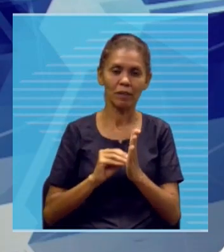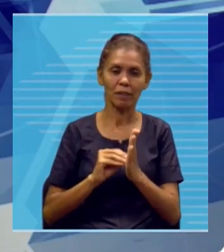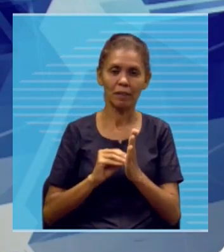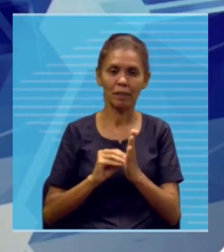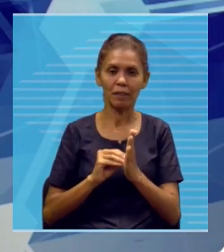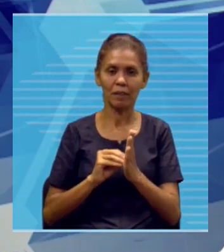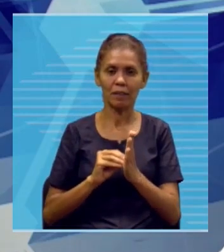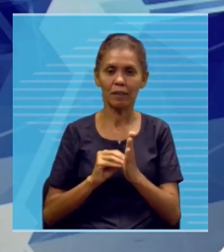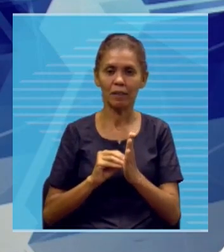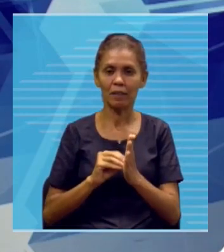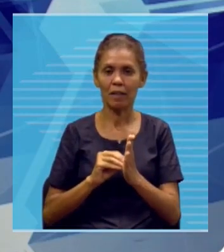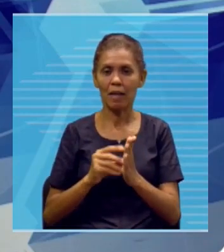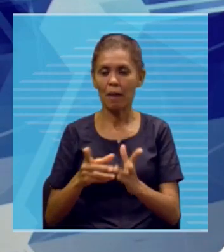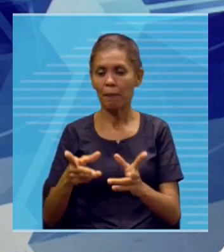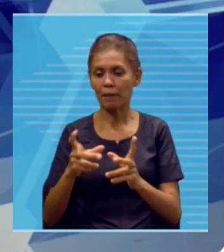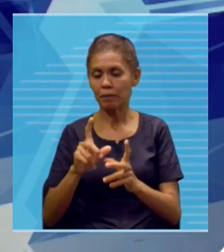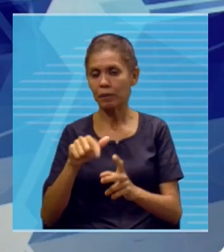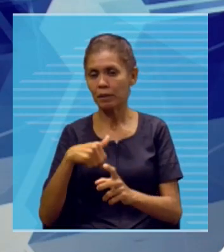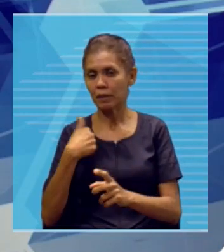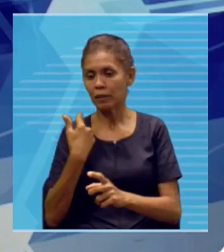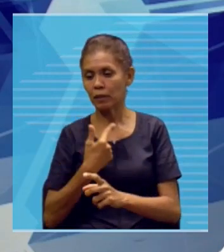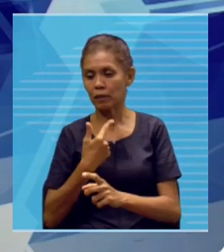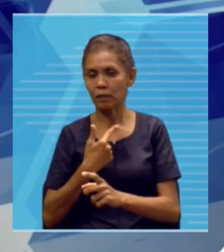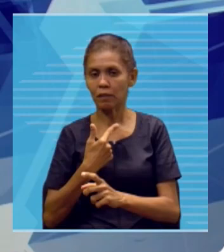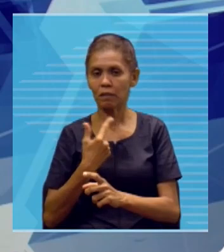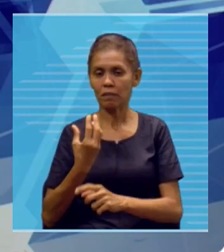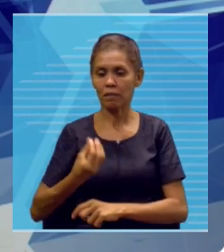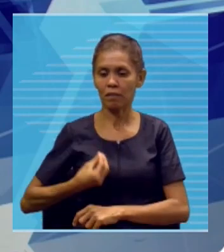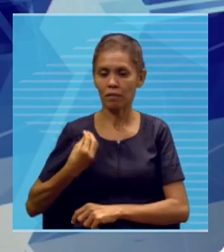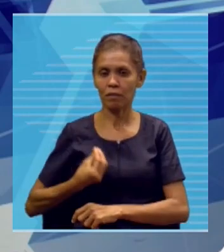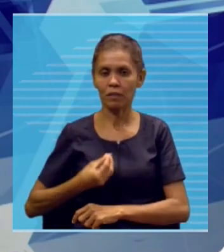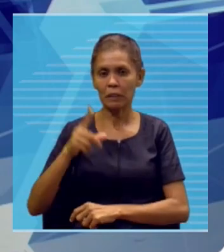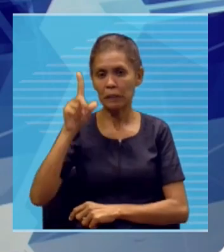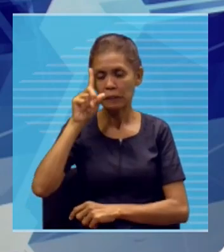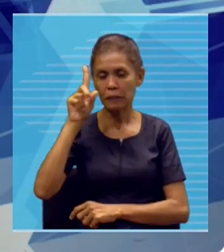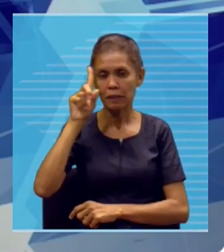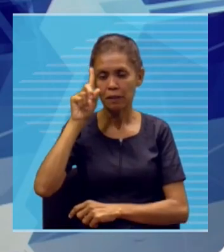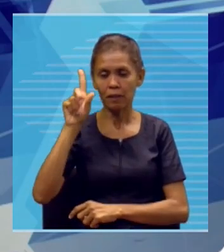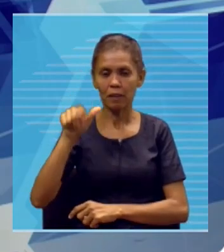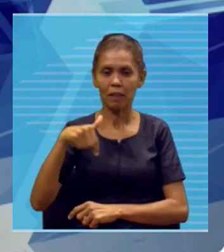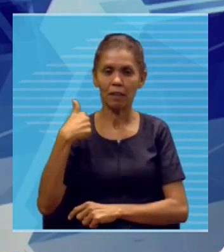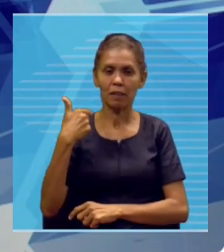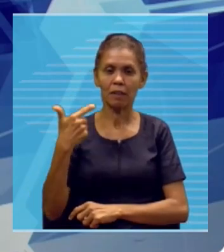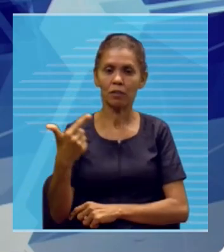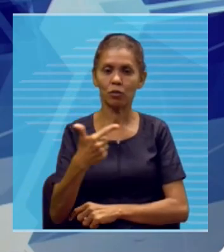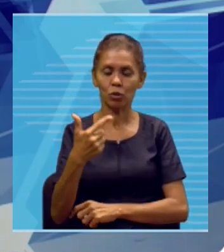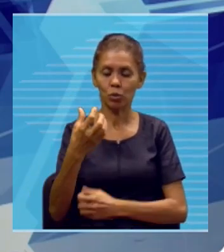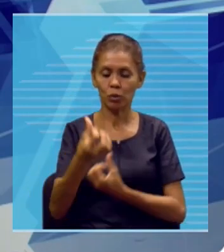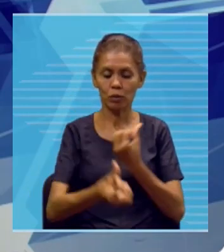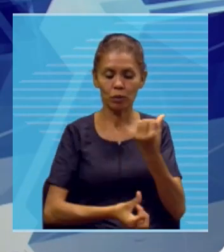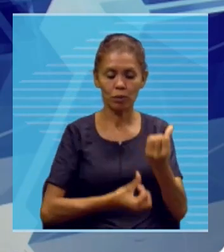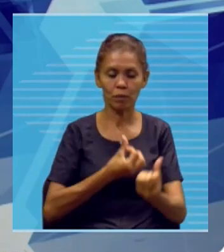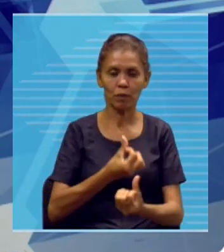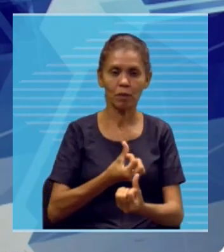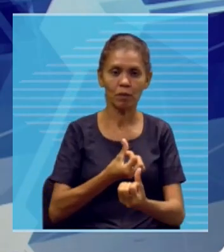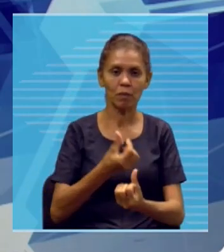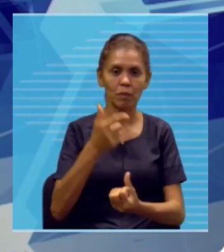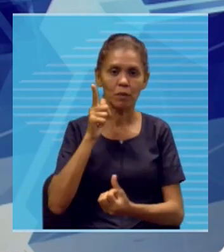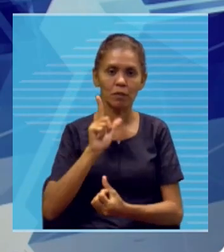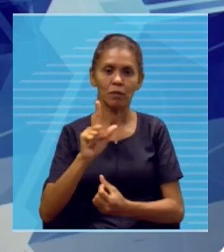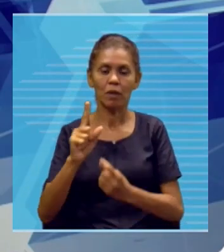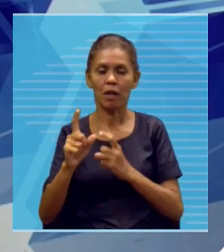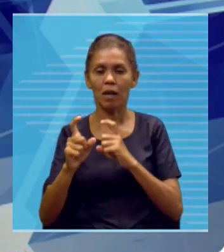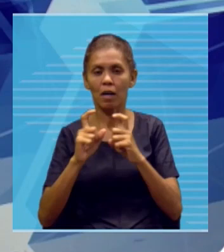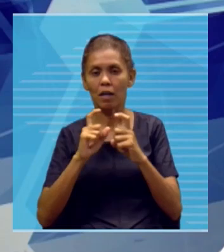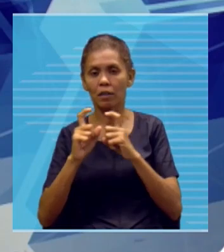realidade, como também aqui é o processo de urbanização. E no nosso segundo semestre, a gente vai continuar discutindo, né, outros